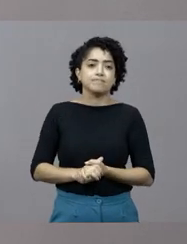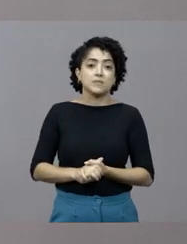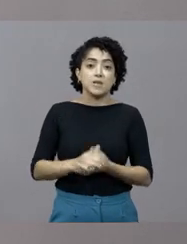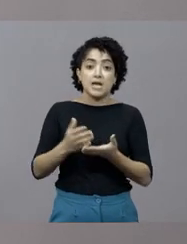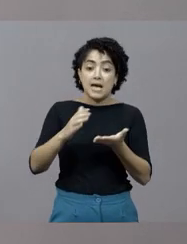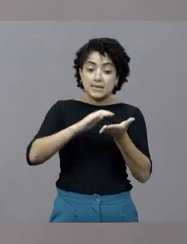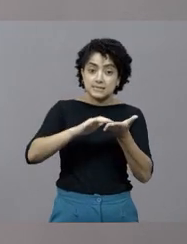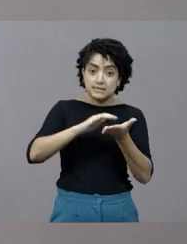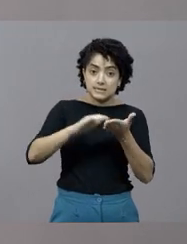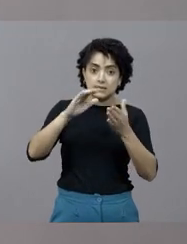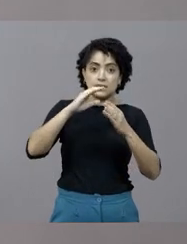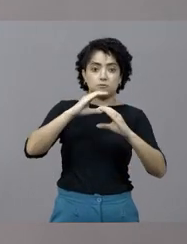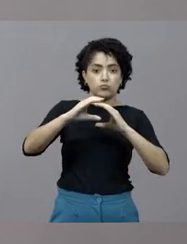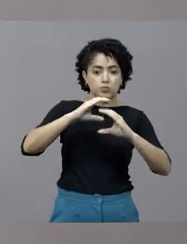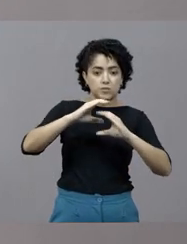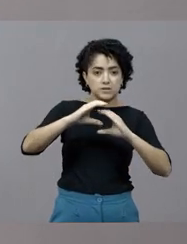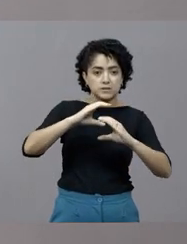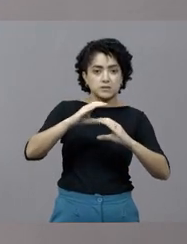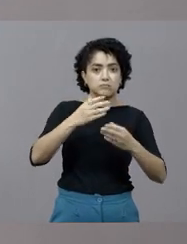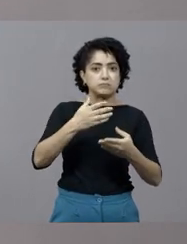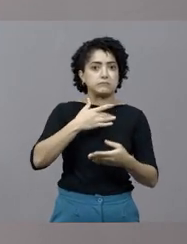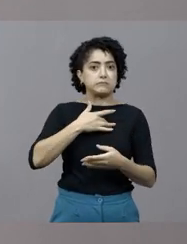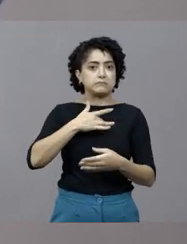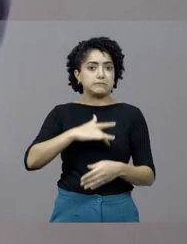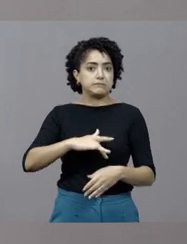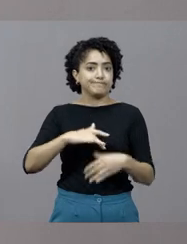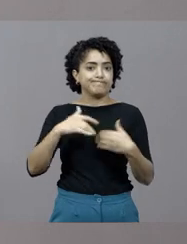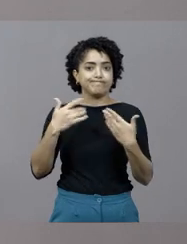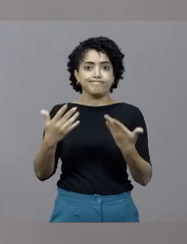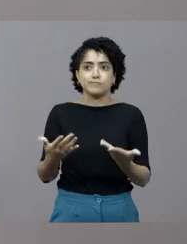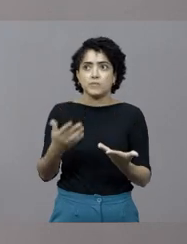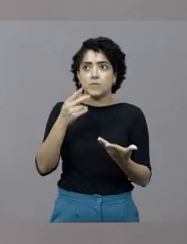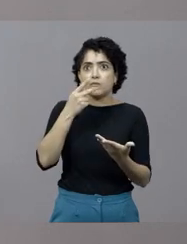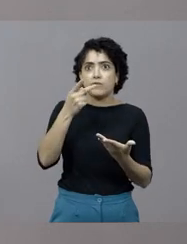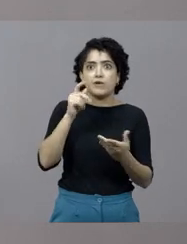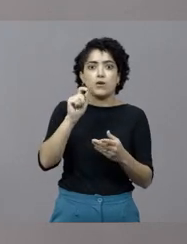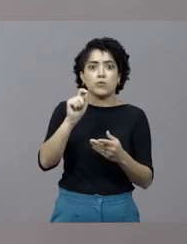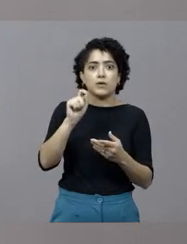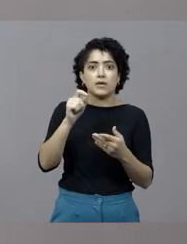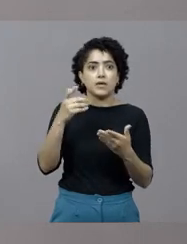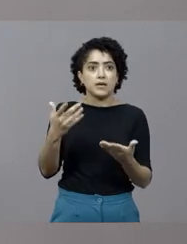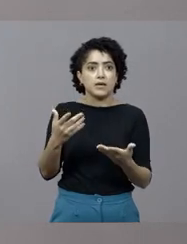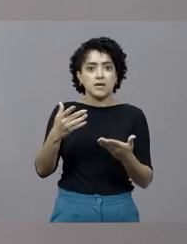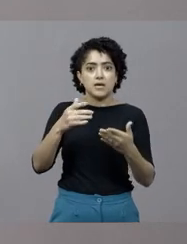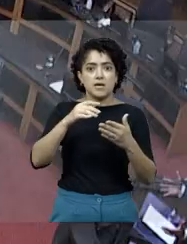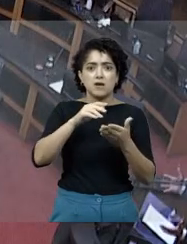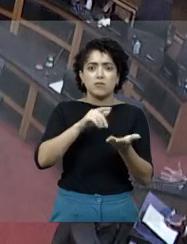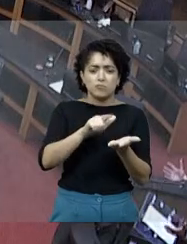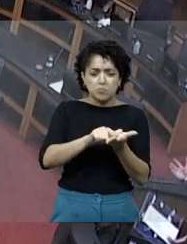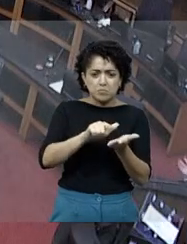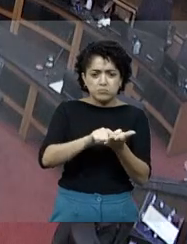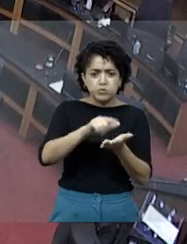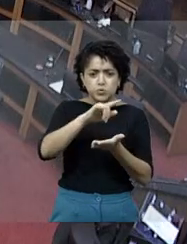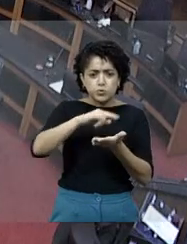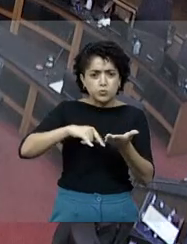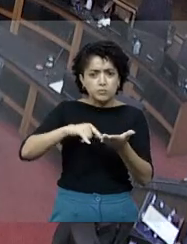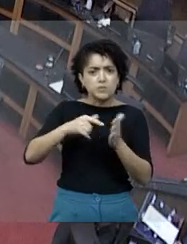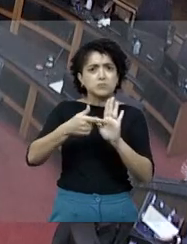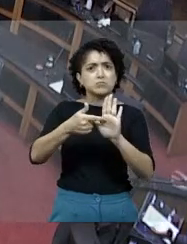de Comunicação, coitada da Secretaria de Comunicação, não soube nem o que dizer. Eles tiveram que emitir uma nota e não tinham o que